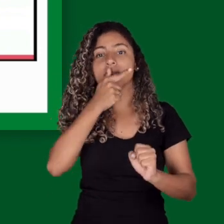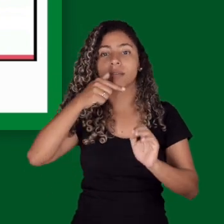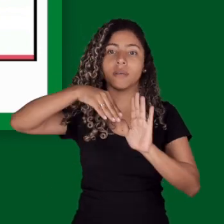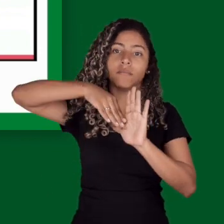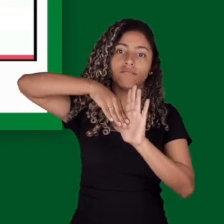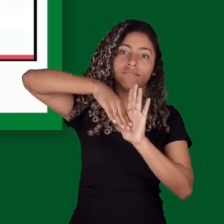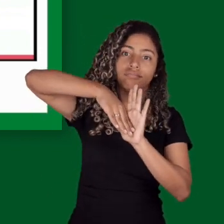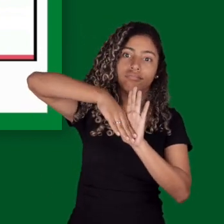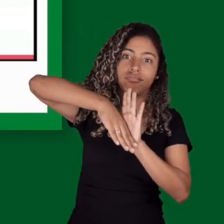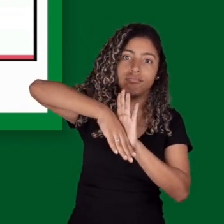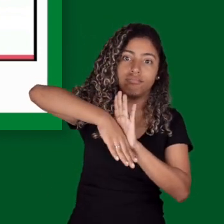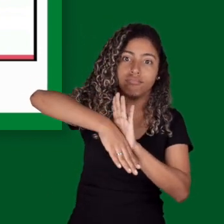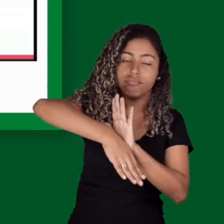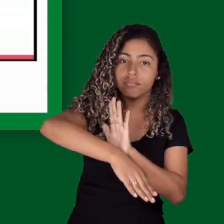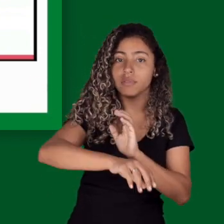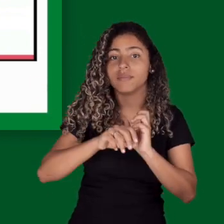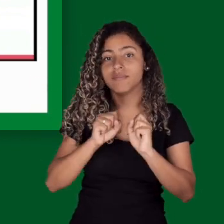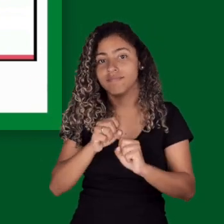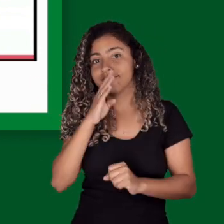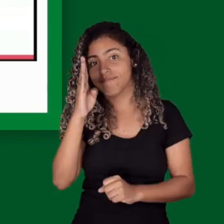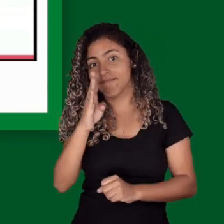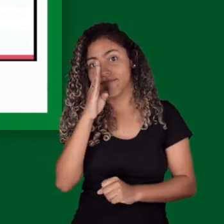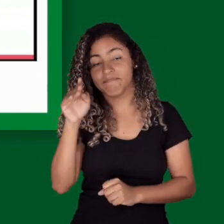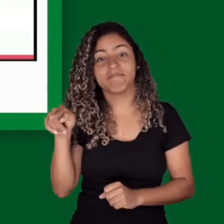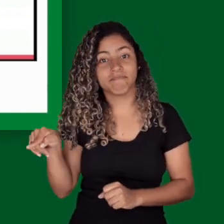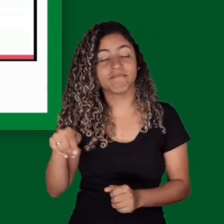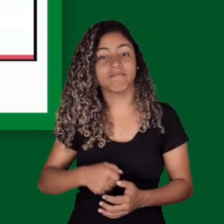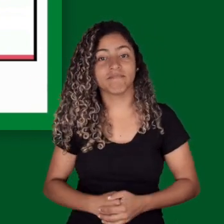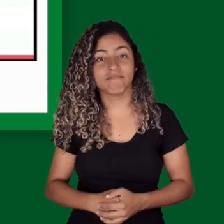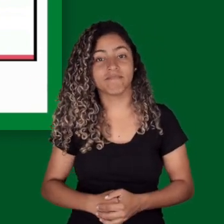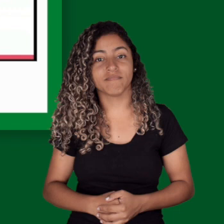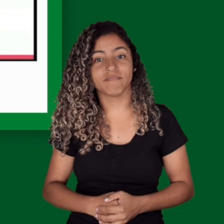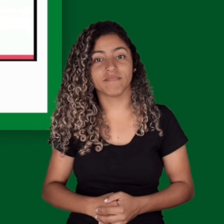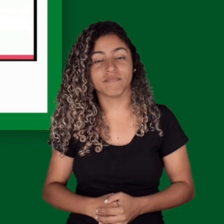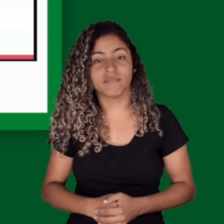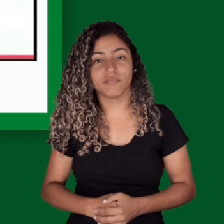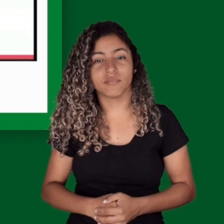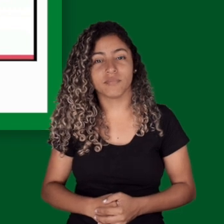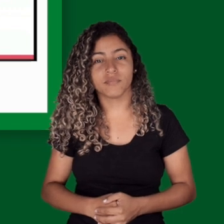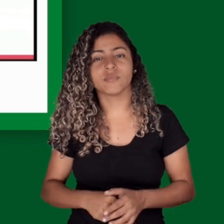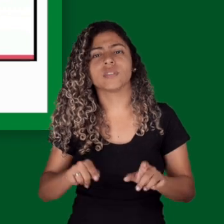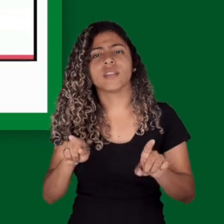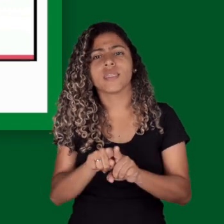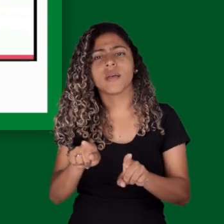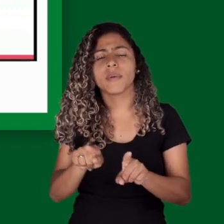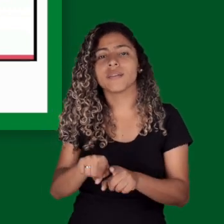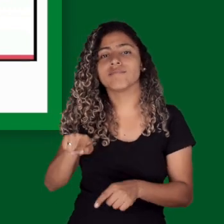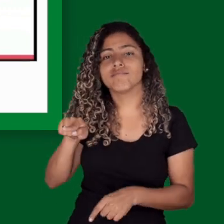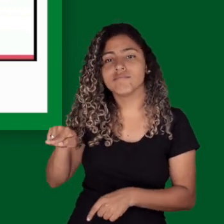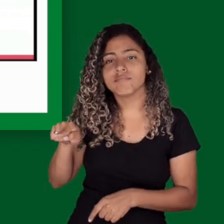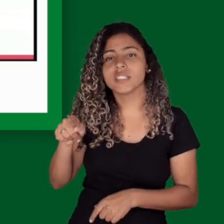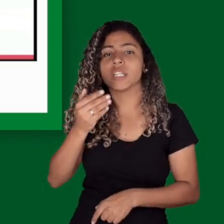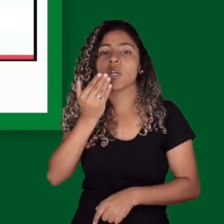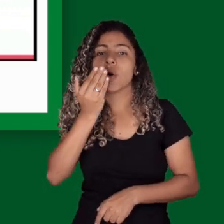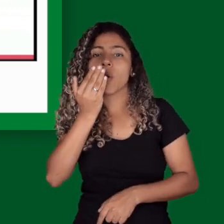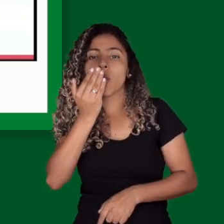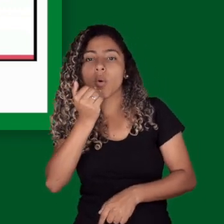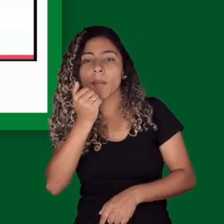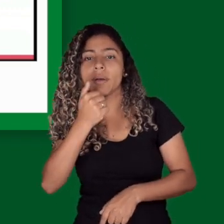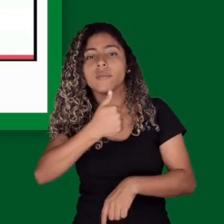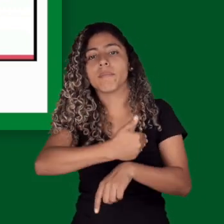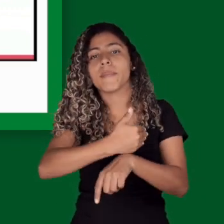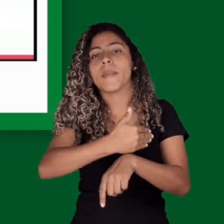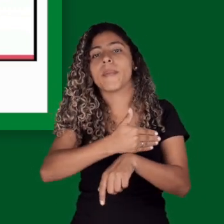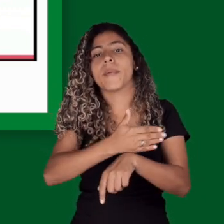açúcar no sangue, né, favorecendo o aparecimento da hipoglicemia. E evitar também que essas crianças fiquem comendo